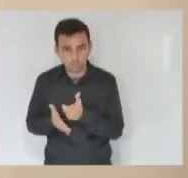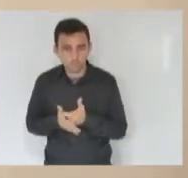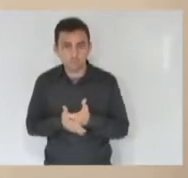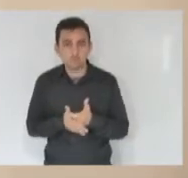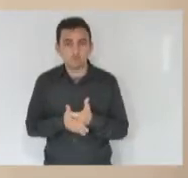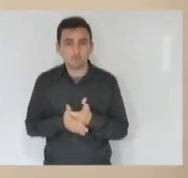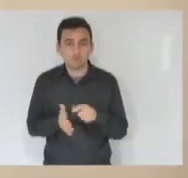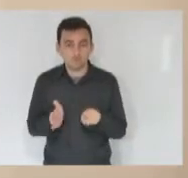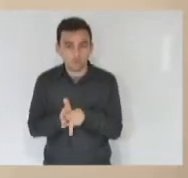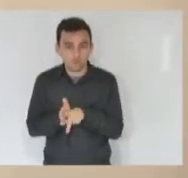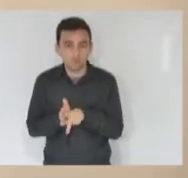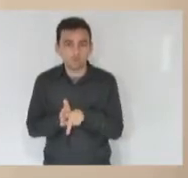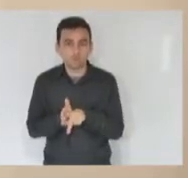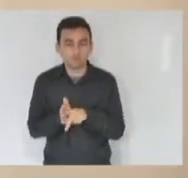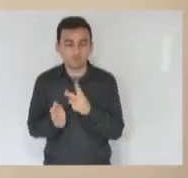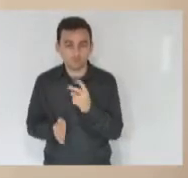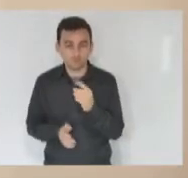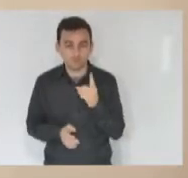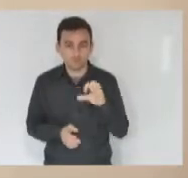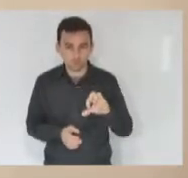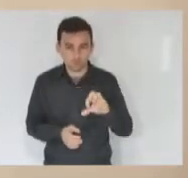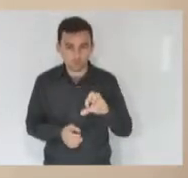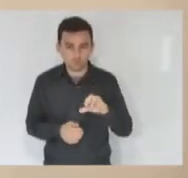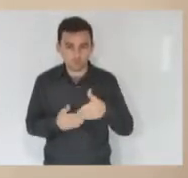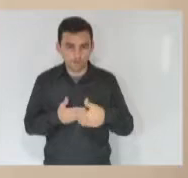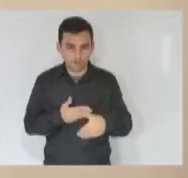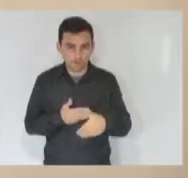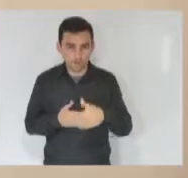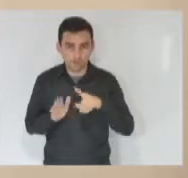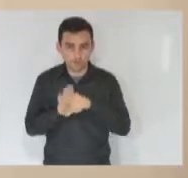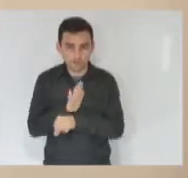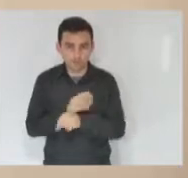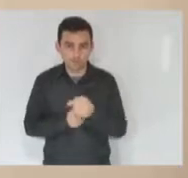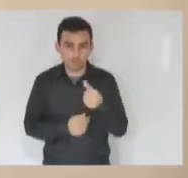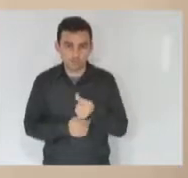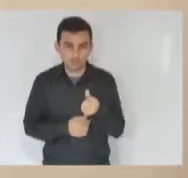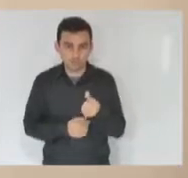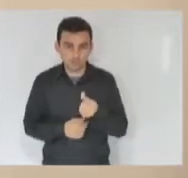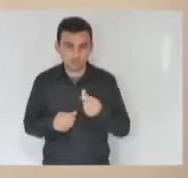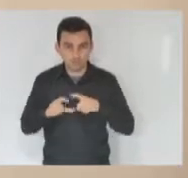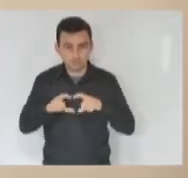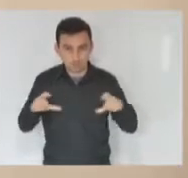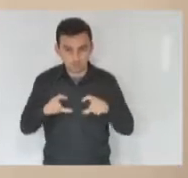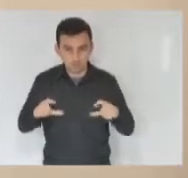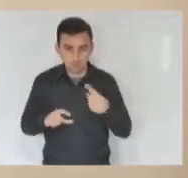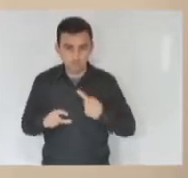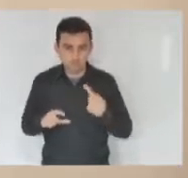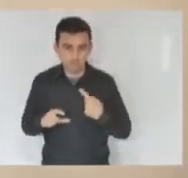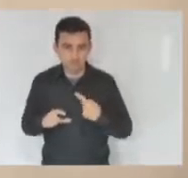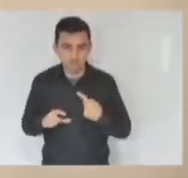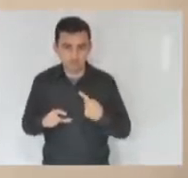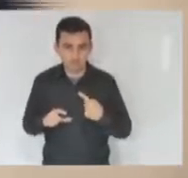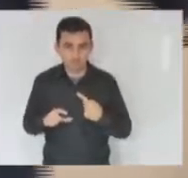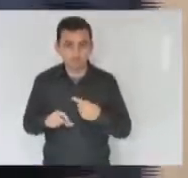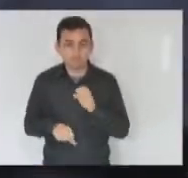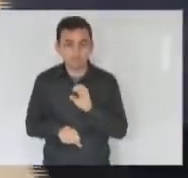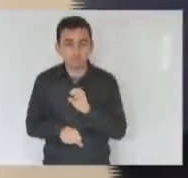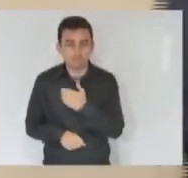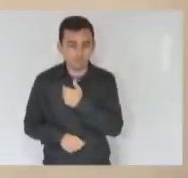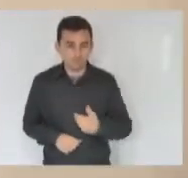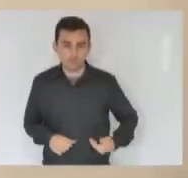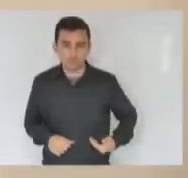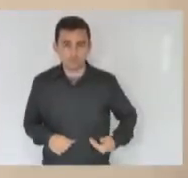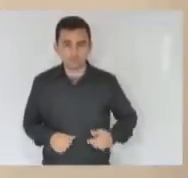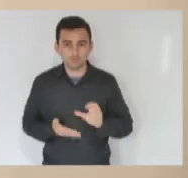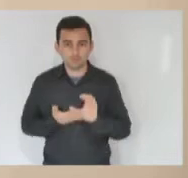de 2019, assim prevê. Artigo 6º, parágrafo 1º. O Estado aplicará, no